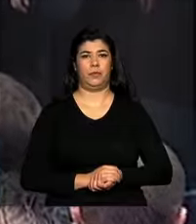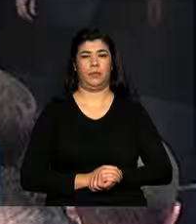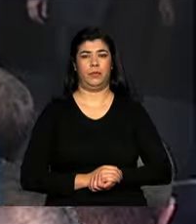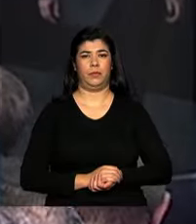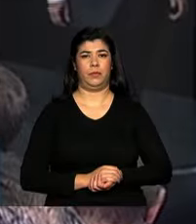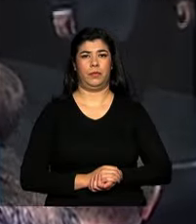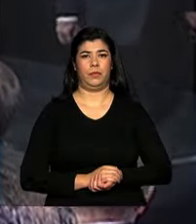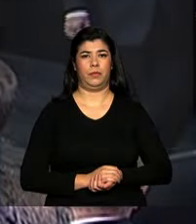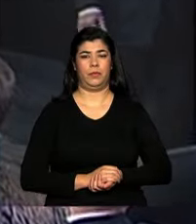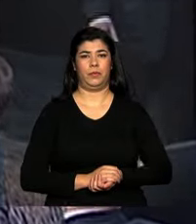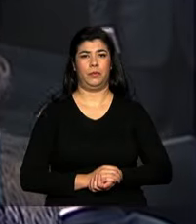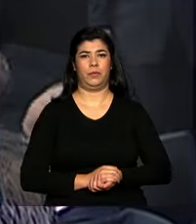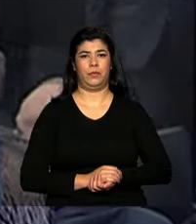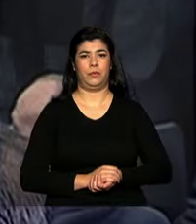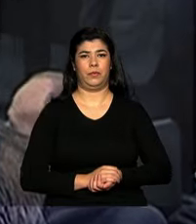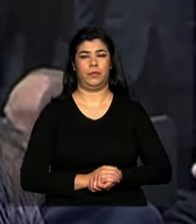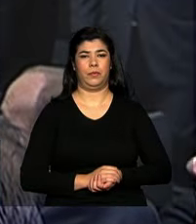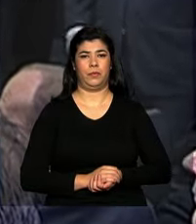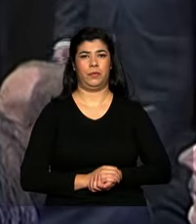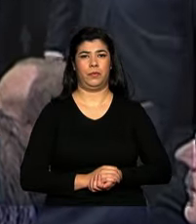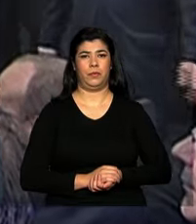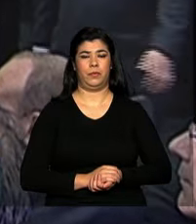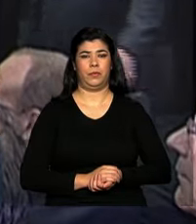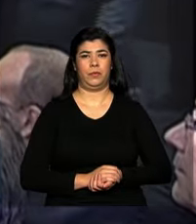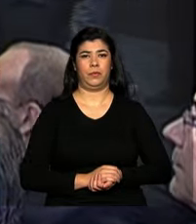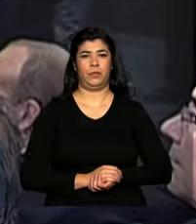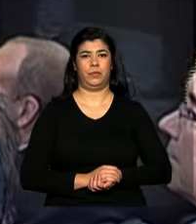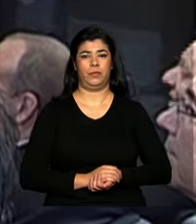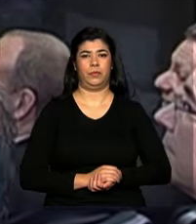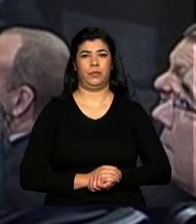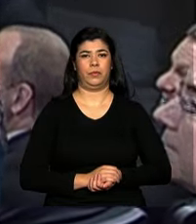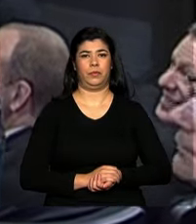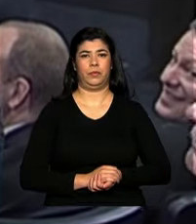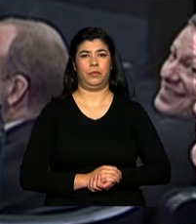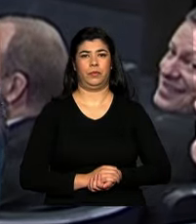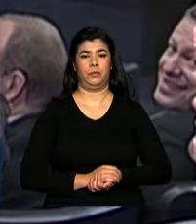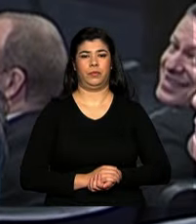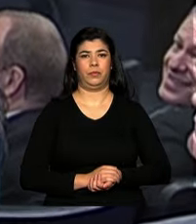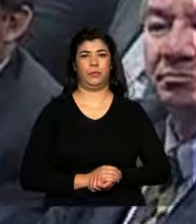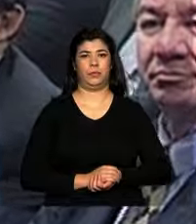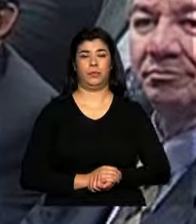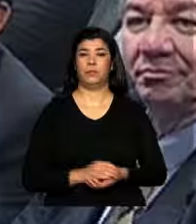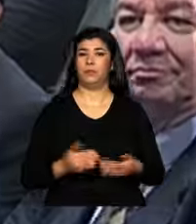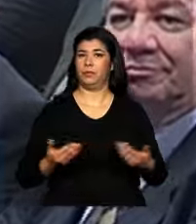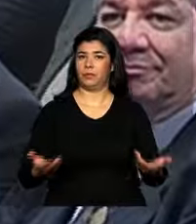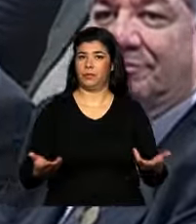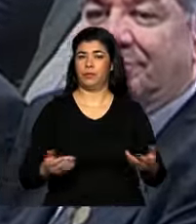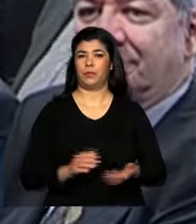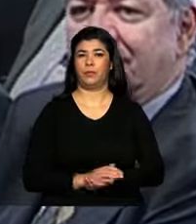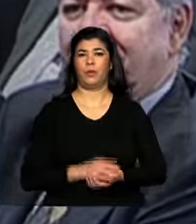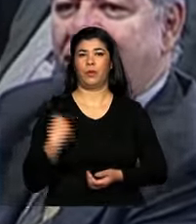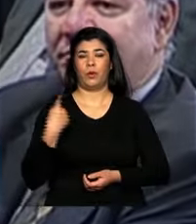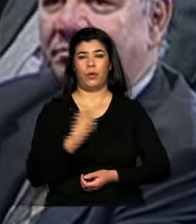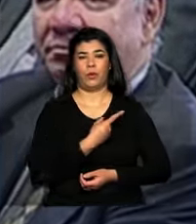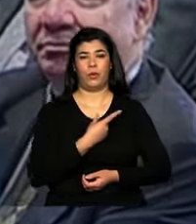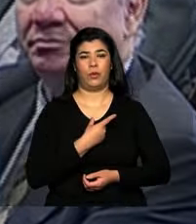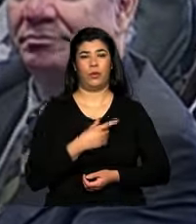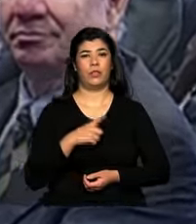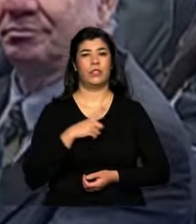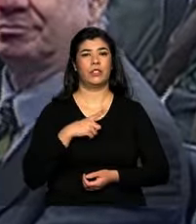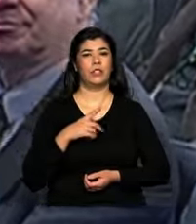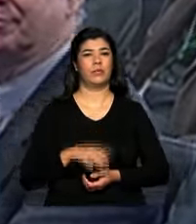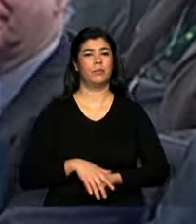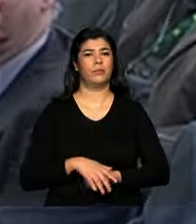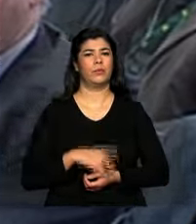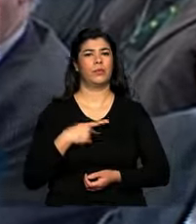Oi? Só um momentinho. Ok. Bem, vamos quebrar o protocolo, pois nós estamos recebendo uma chamada do Rio